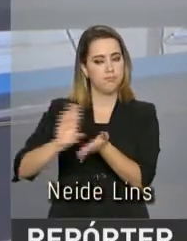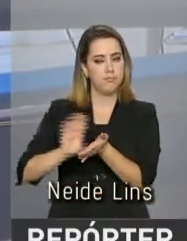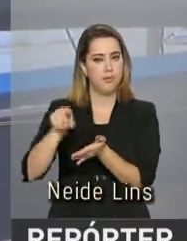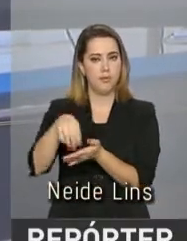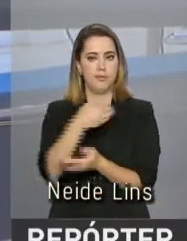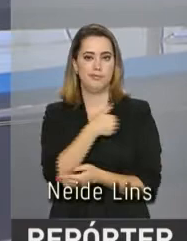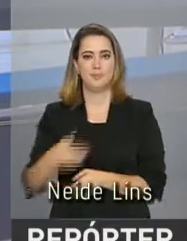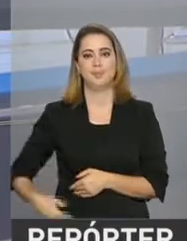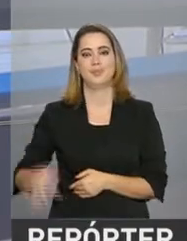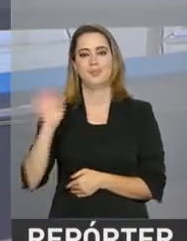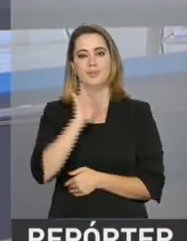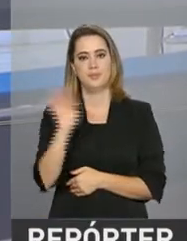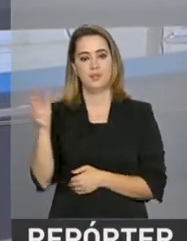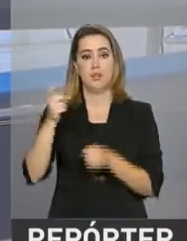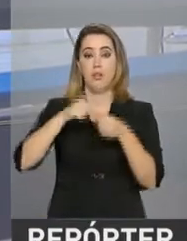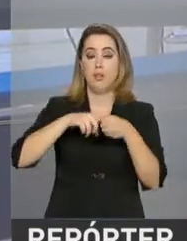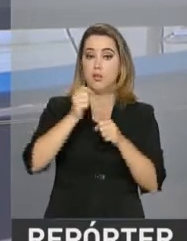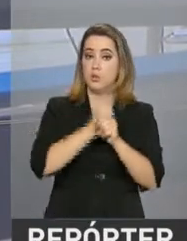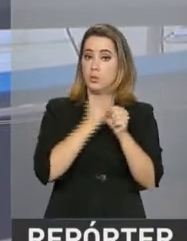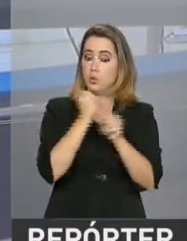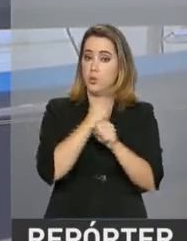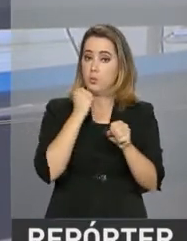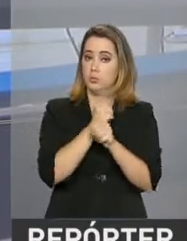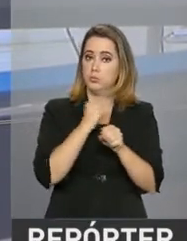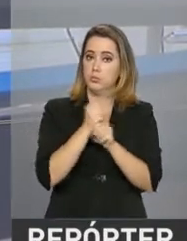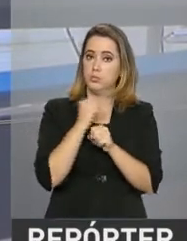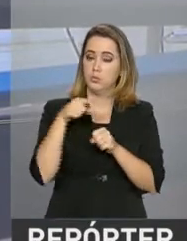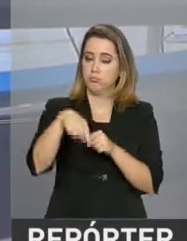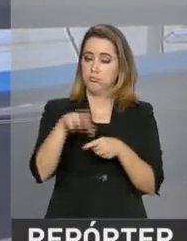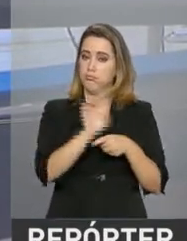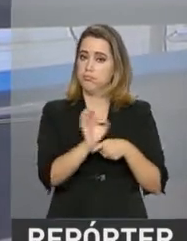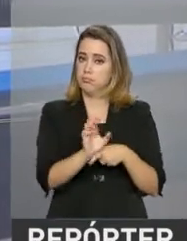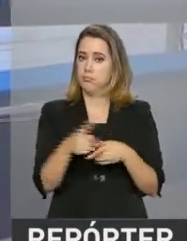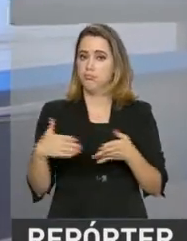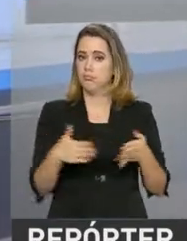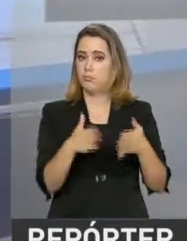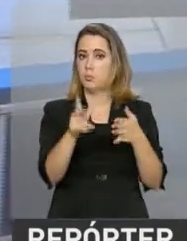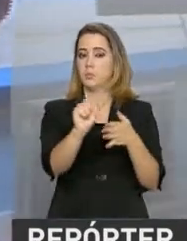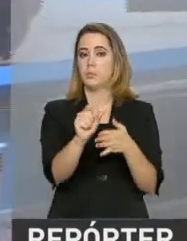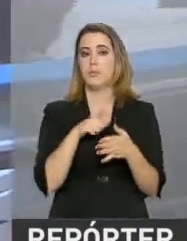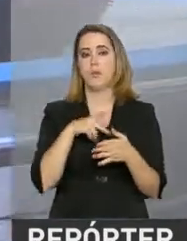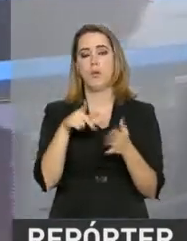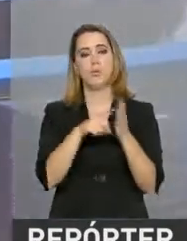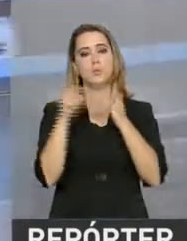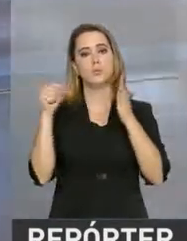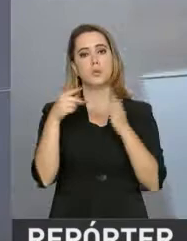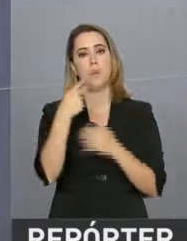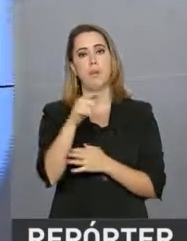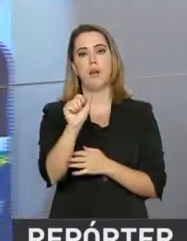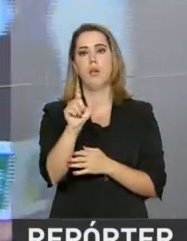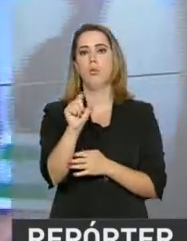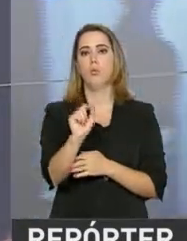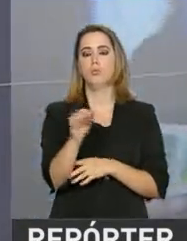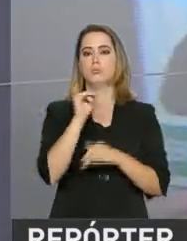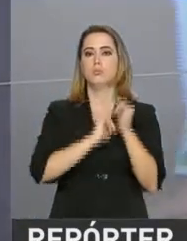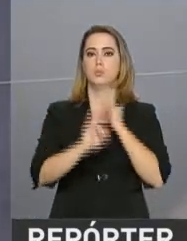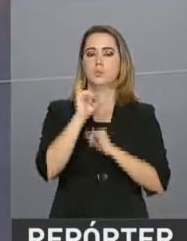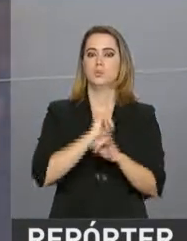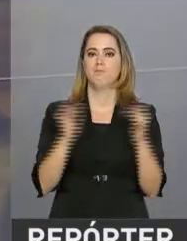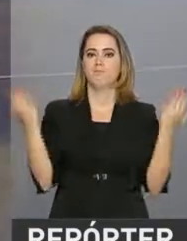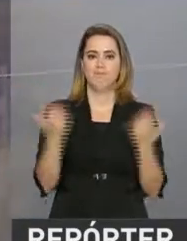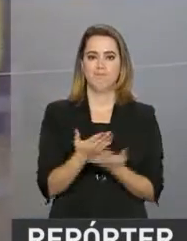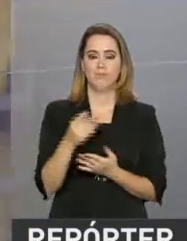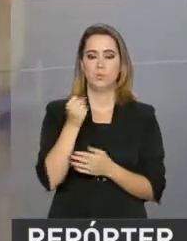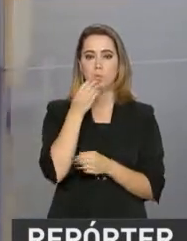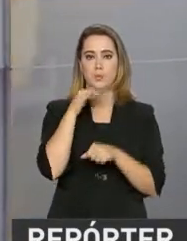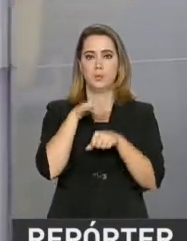do governo federal para a retomada de obras de infraestrutura no estado. Do Palácio do Planalto, o repórter Paulo La Sálvia tem as informações ao